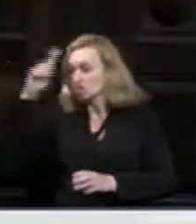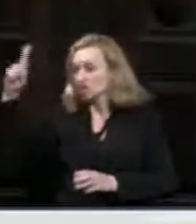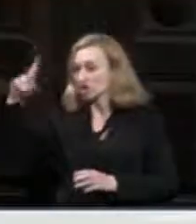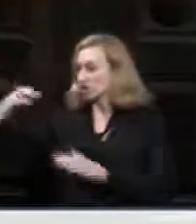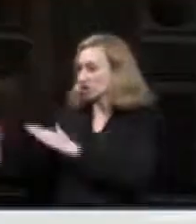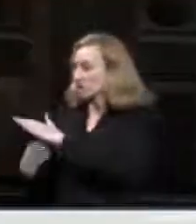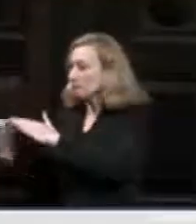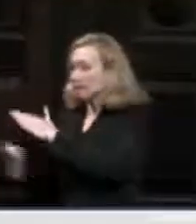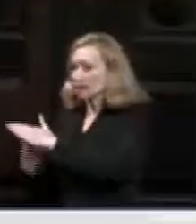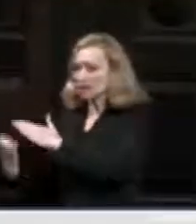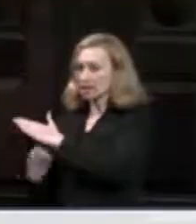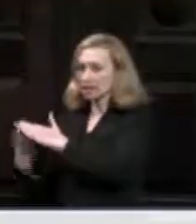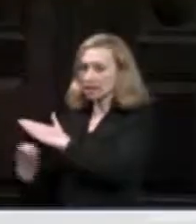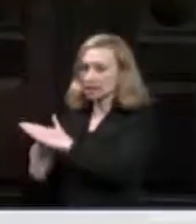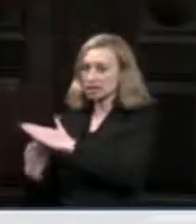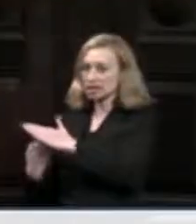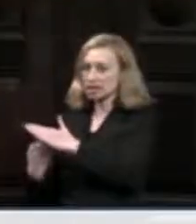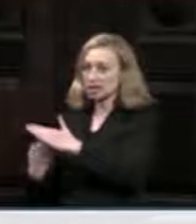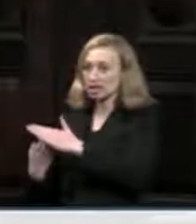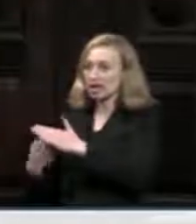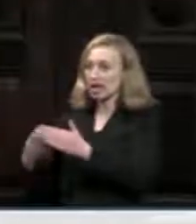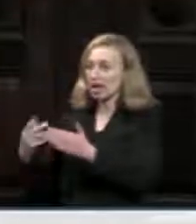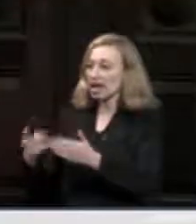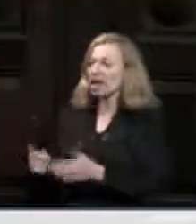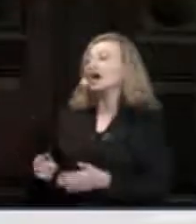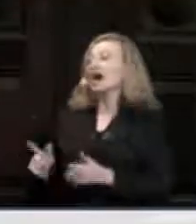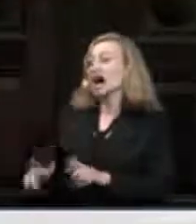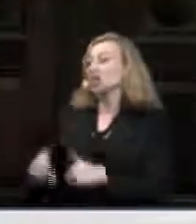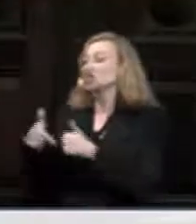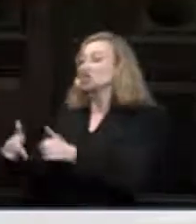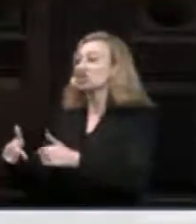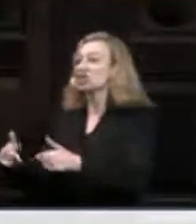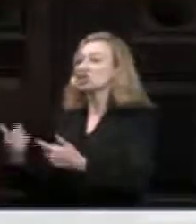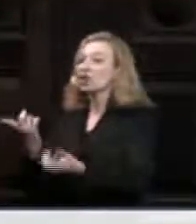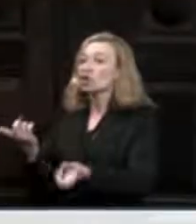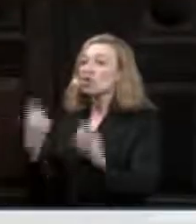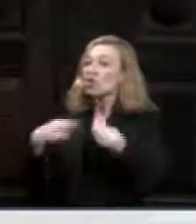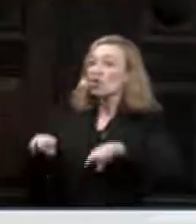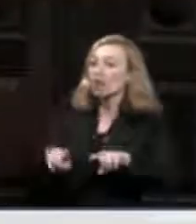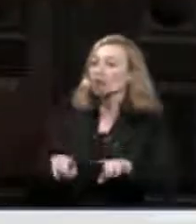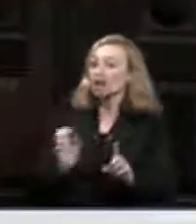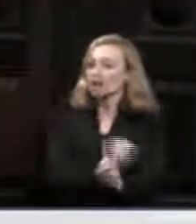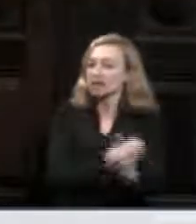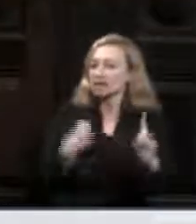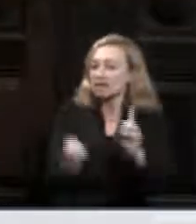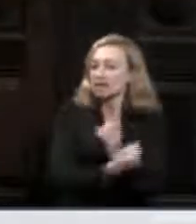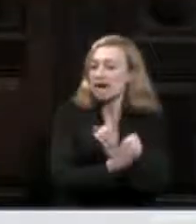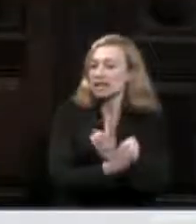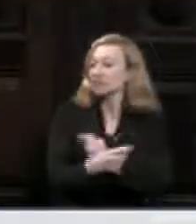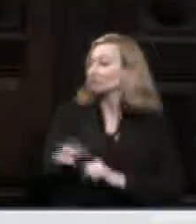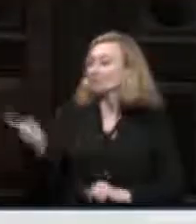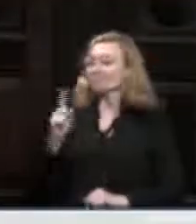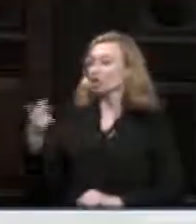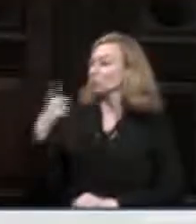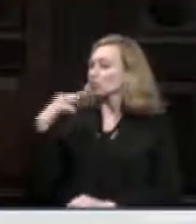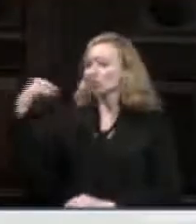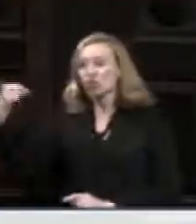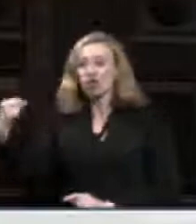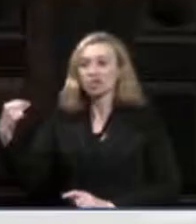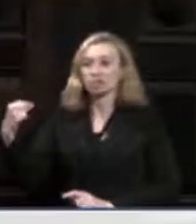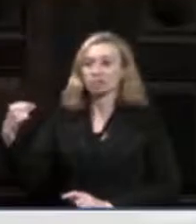contem comigo para fazer manobras para vincular o interesse social ao interesse